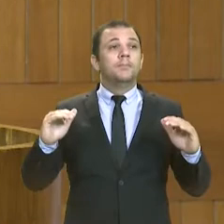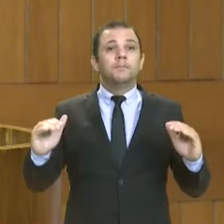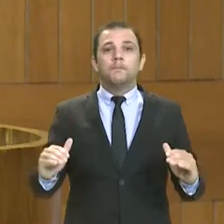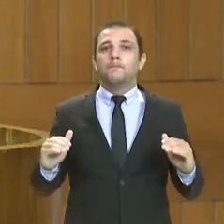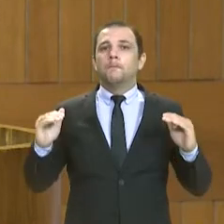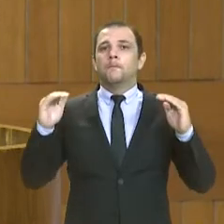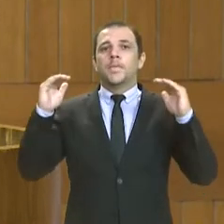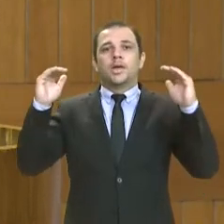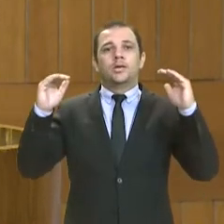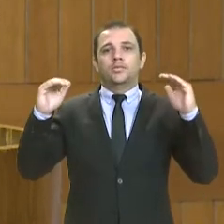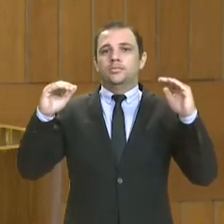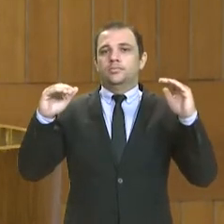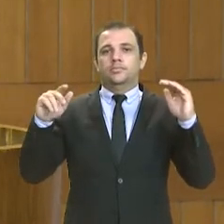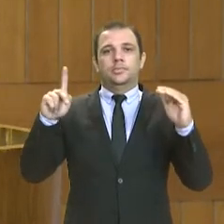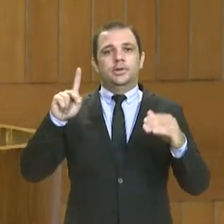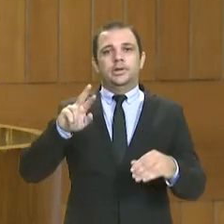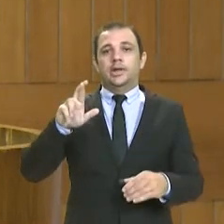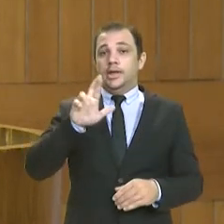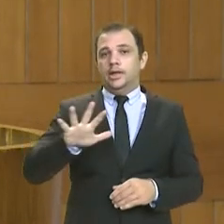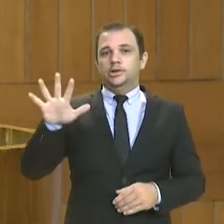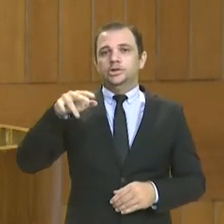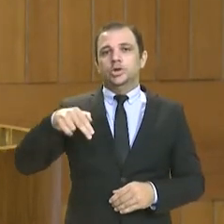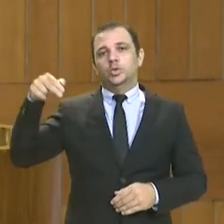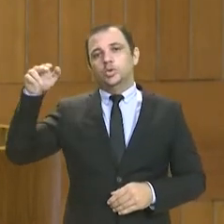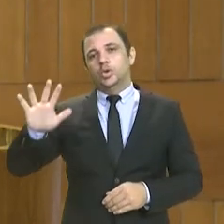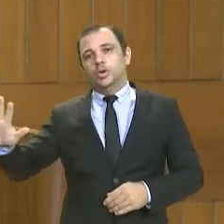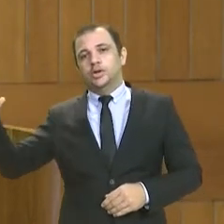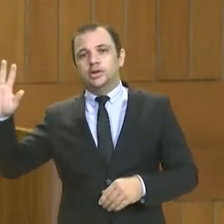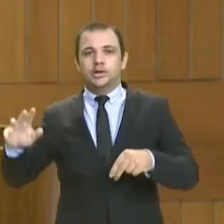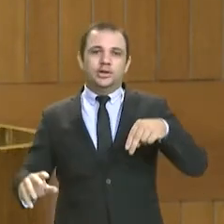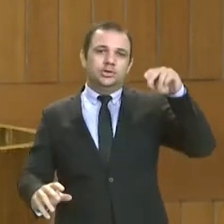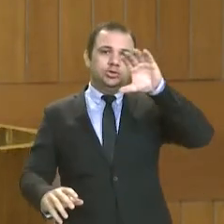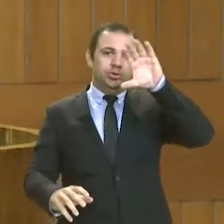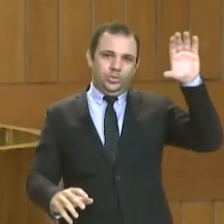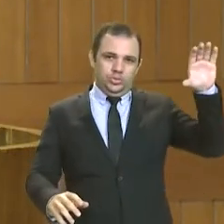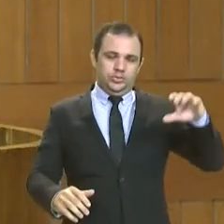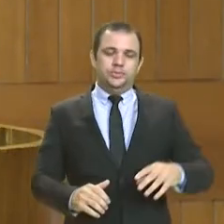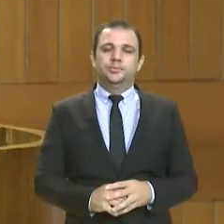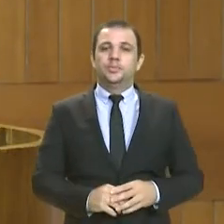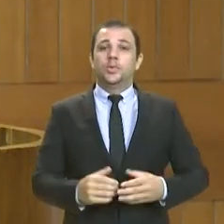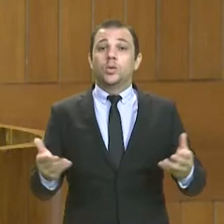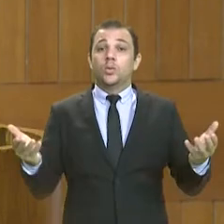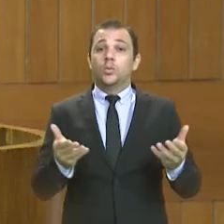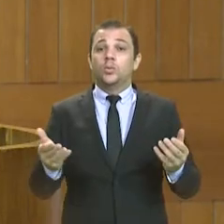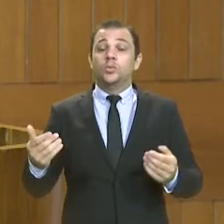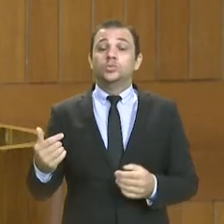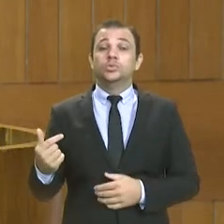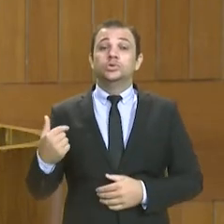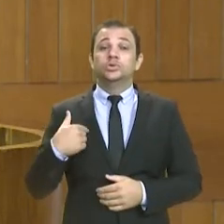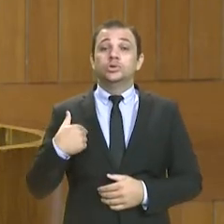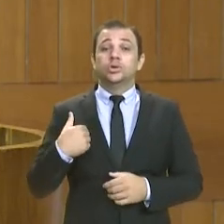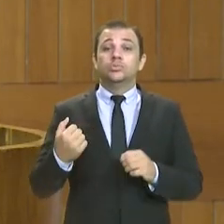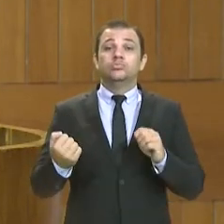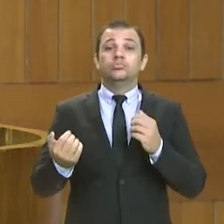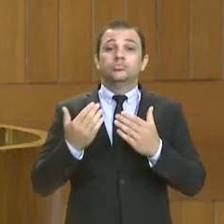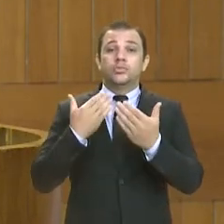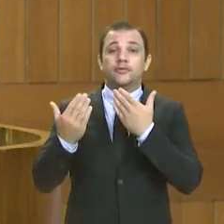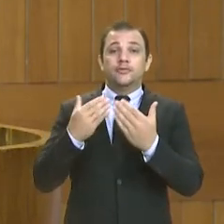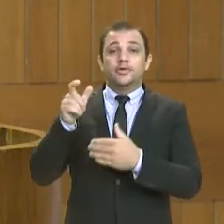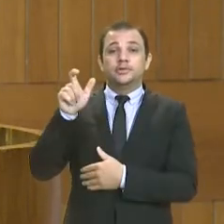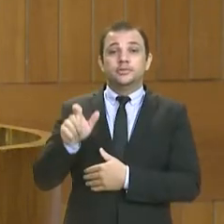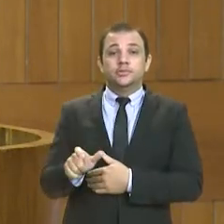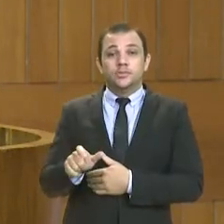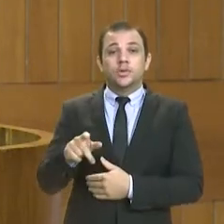Nordeste. E nós tivemos, junto com o presidente hoje da ICEM, né? O doutor Ricardo, com